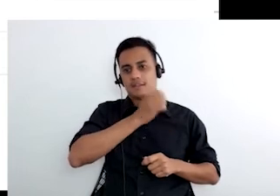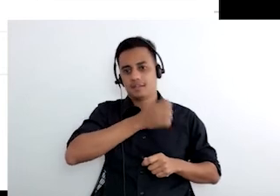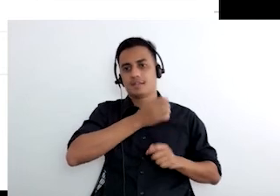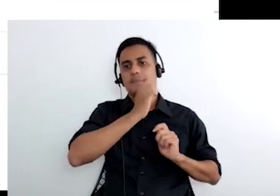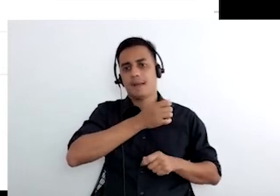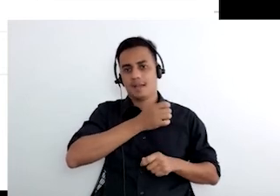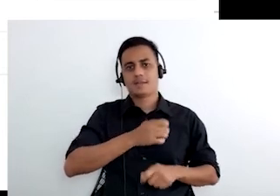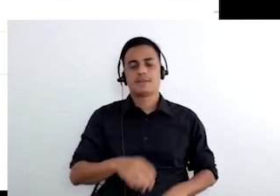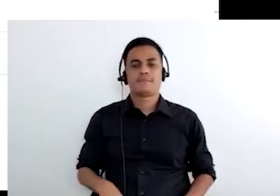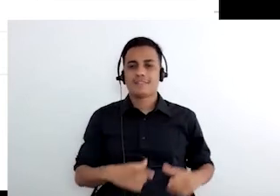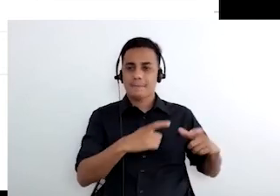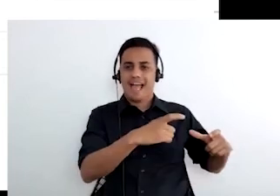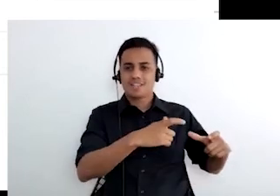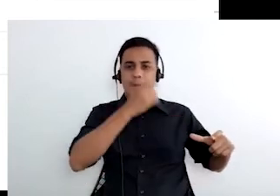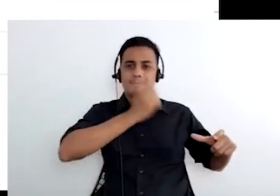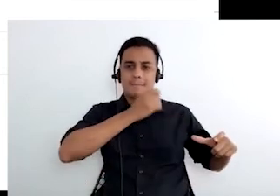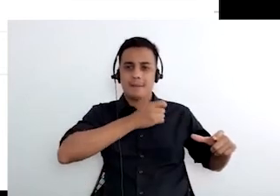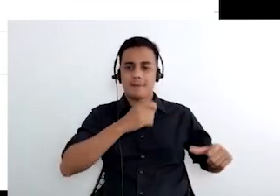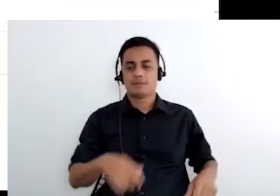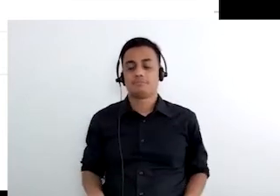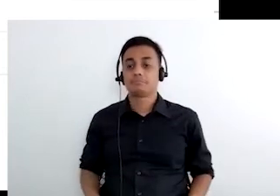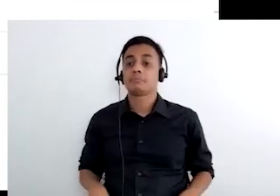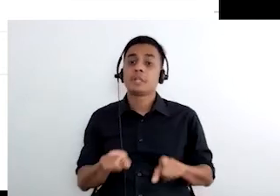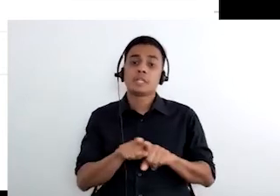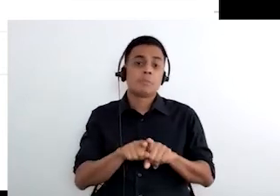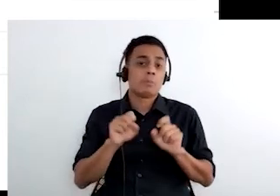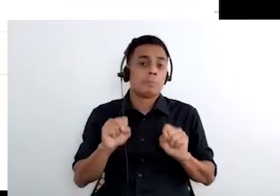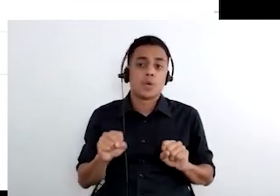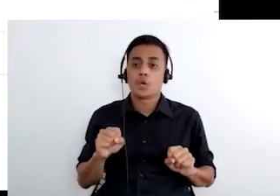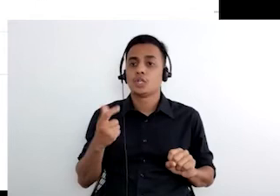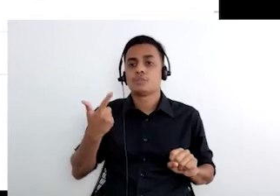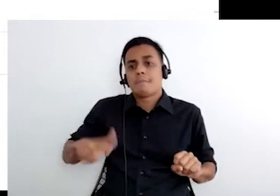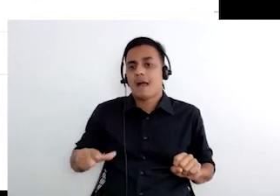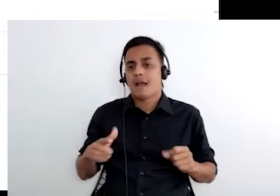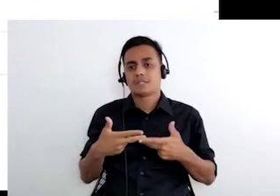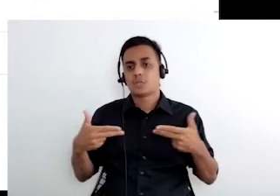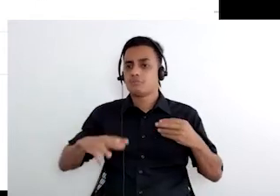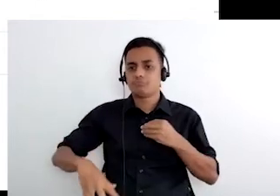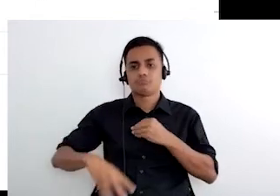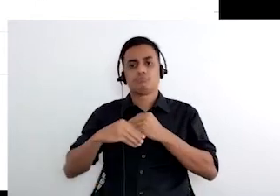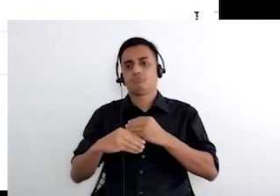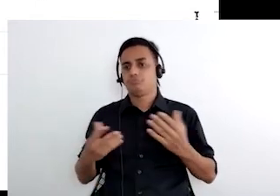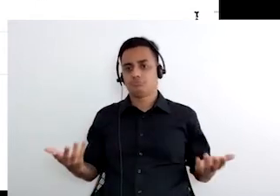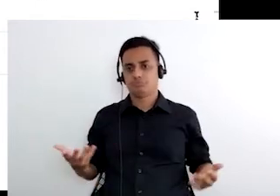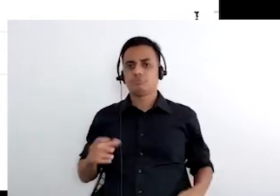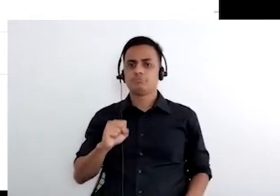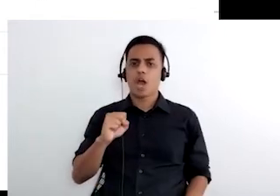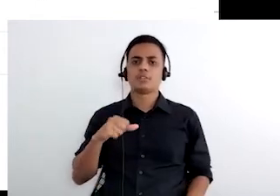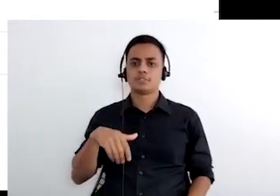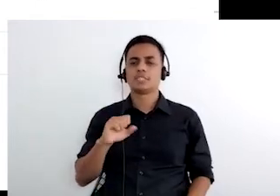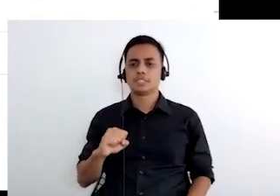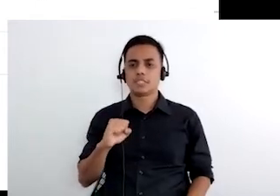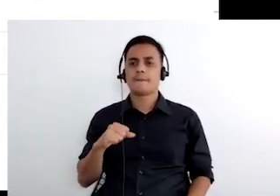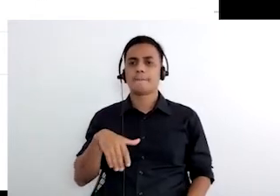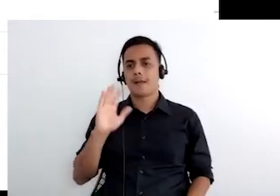E a gente pode colocar algumas coisas um pouco mais ousadas, eu diria, do som,